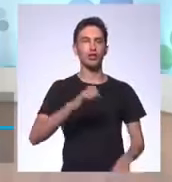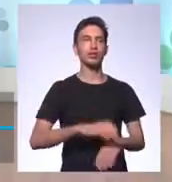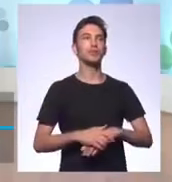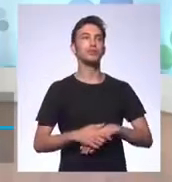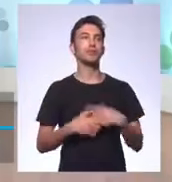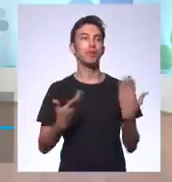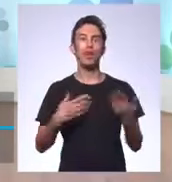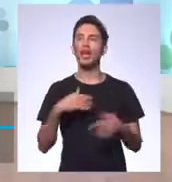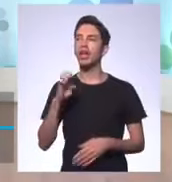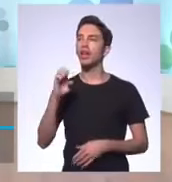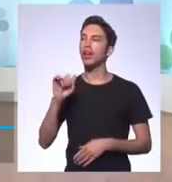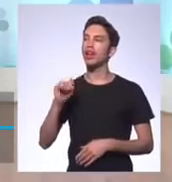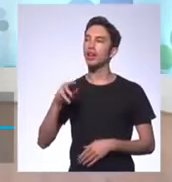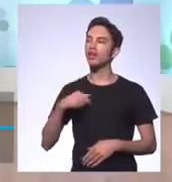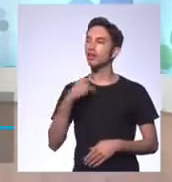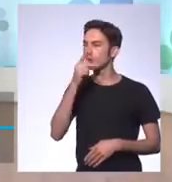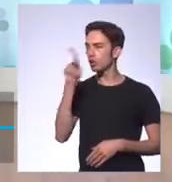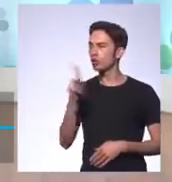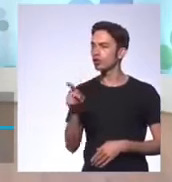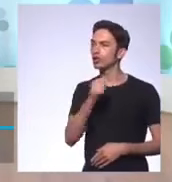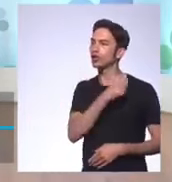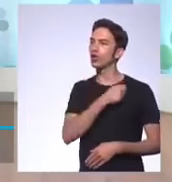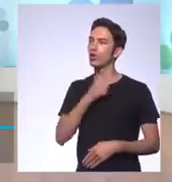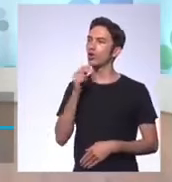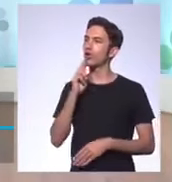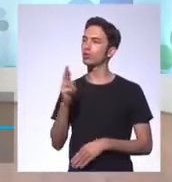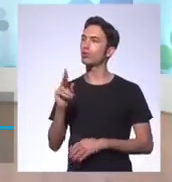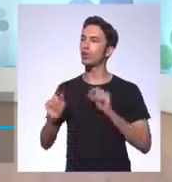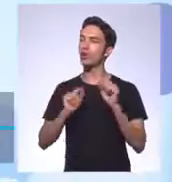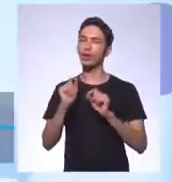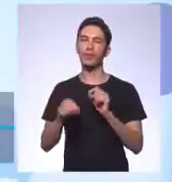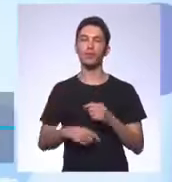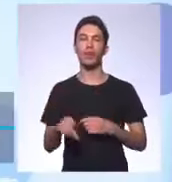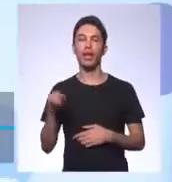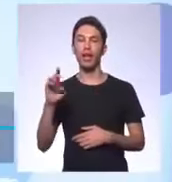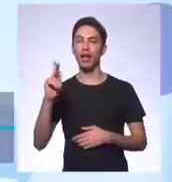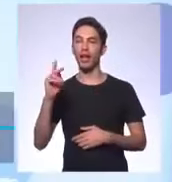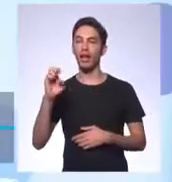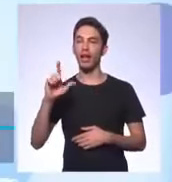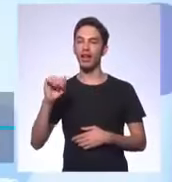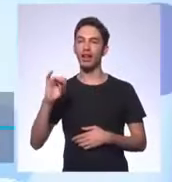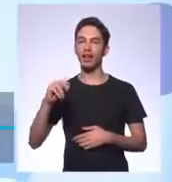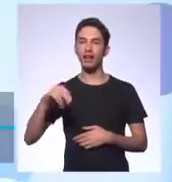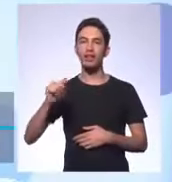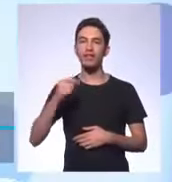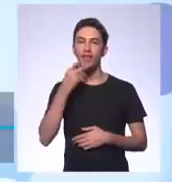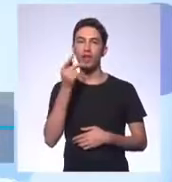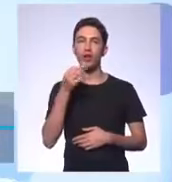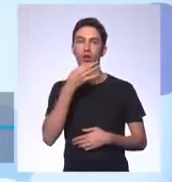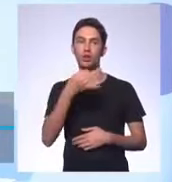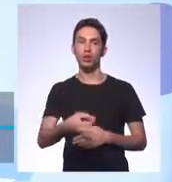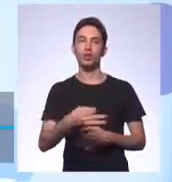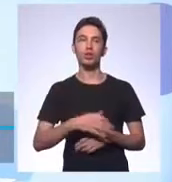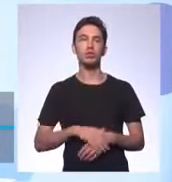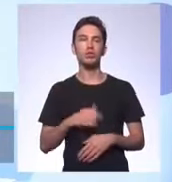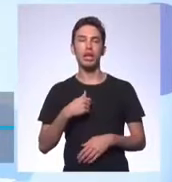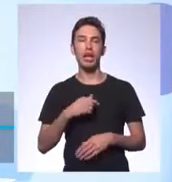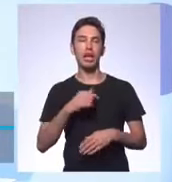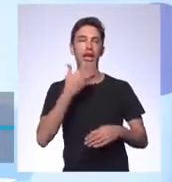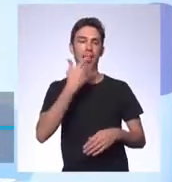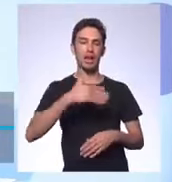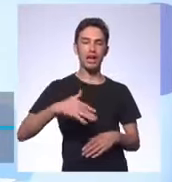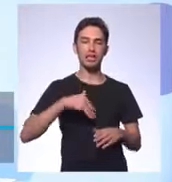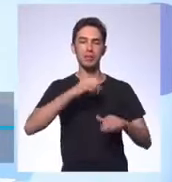os professores e os alunos colocaram? A professora Helena sugeriu: criança brincando na praia em